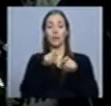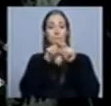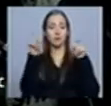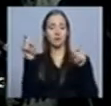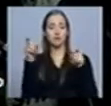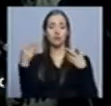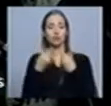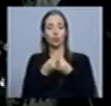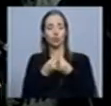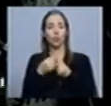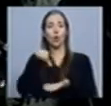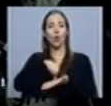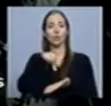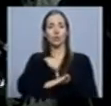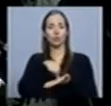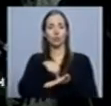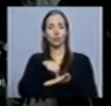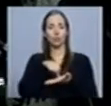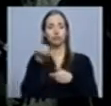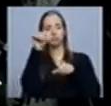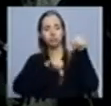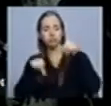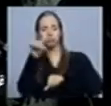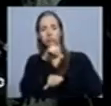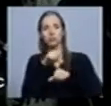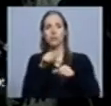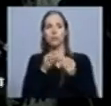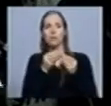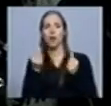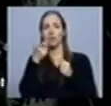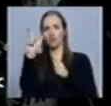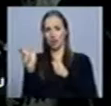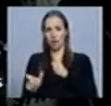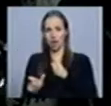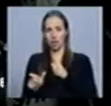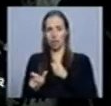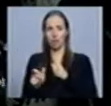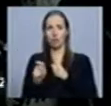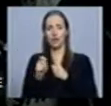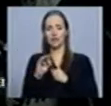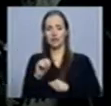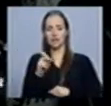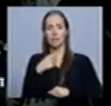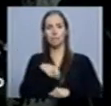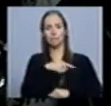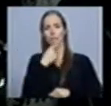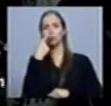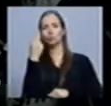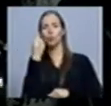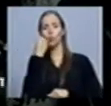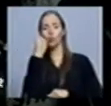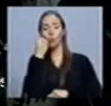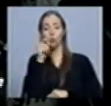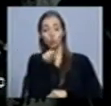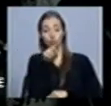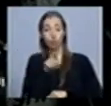ao Centro de Incubação Empresarial italiano, da ESA, e perguntou-lhes como é que nós podemos transformar este sensor que está lá em cima